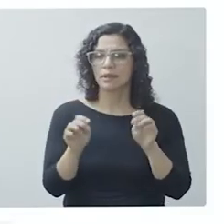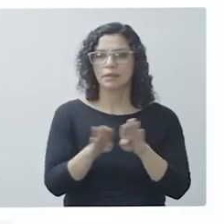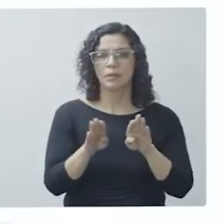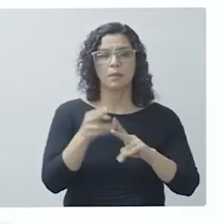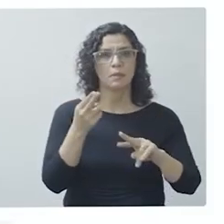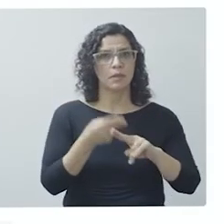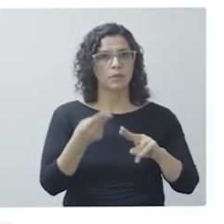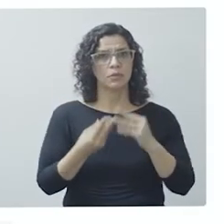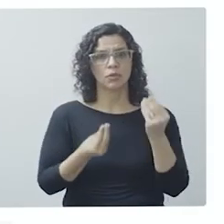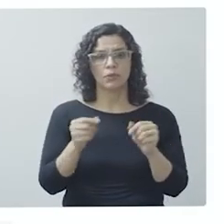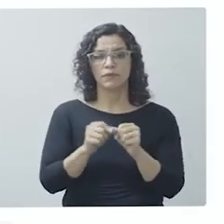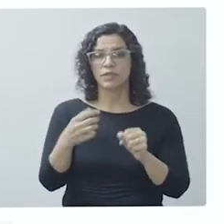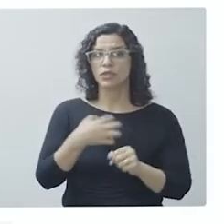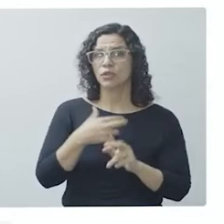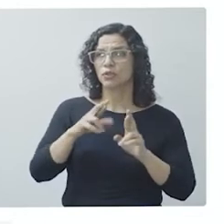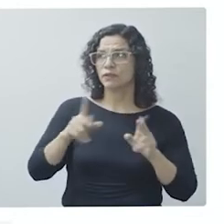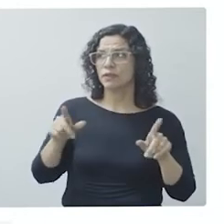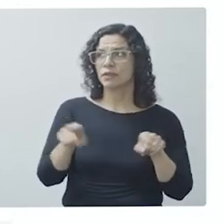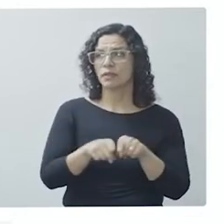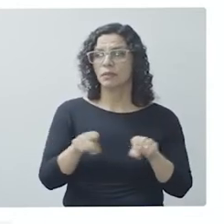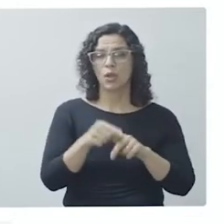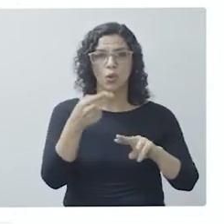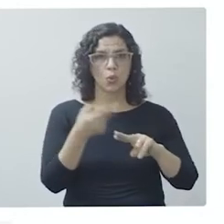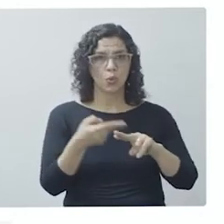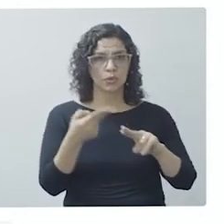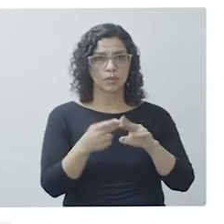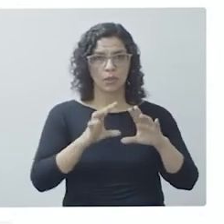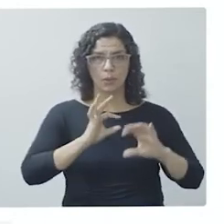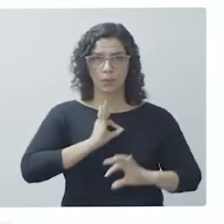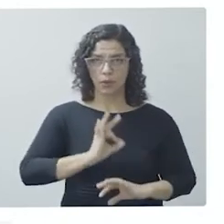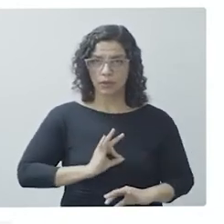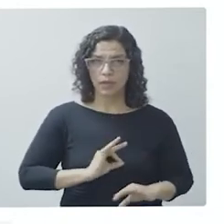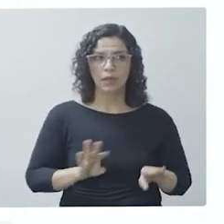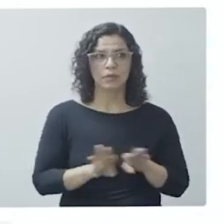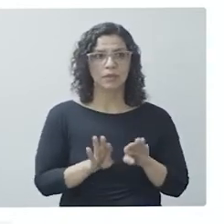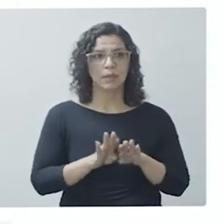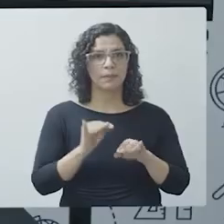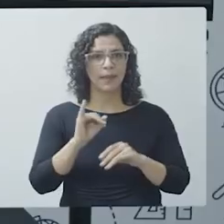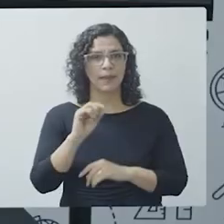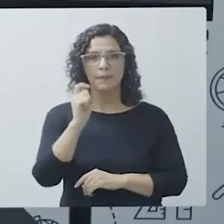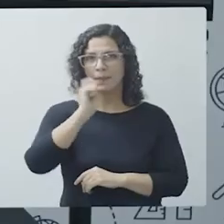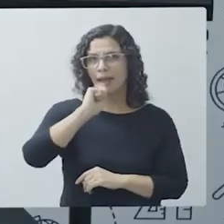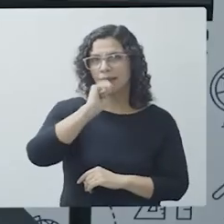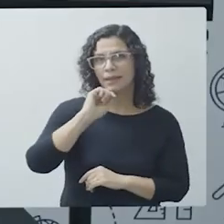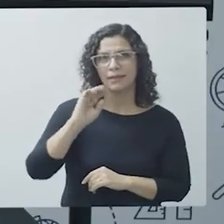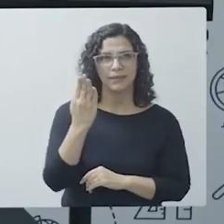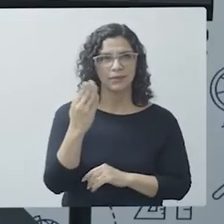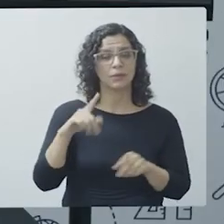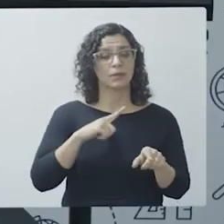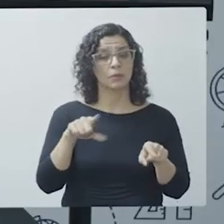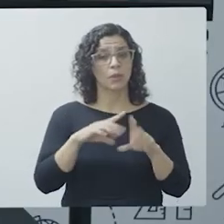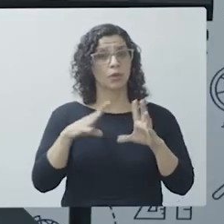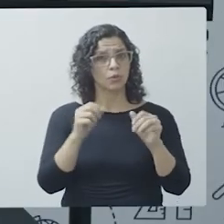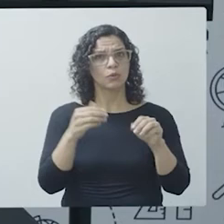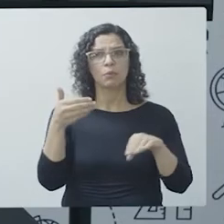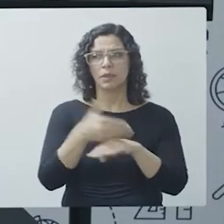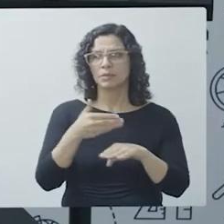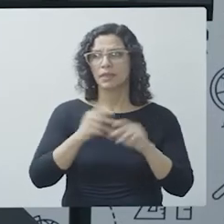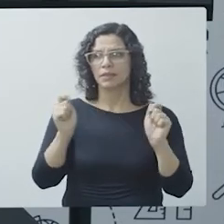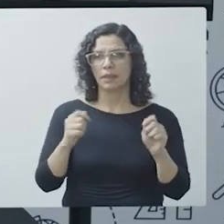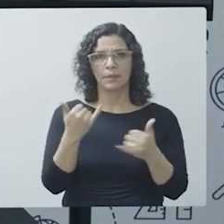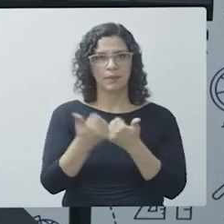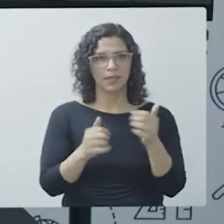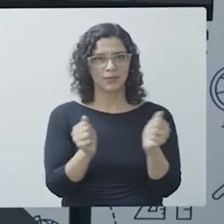imagem. Mas eu utilizei e fiz de outra forma, utilizando então botões e palitos, porque todos